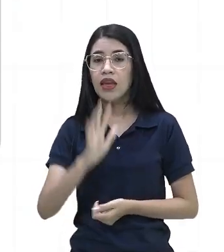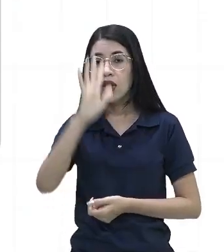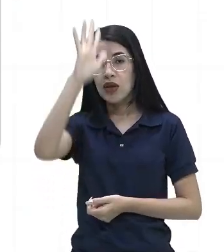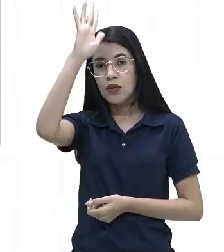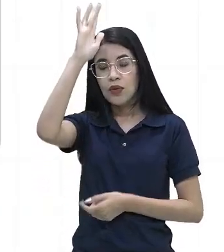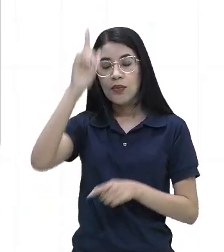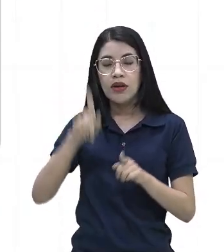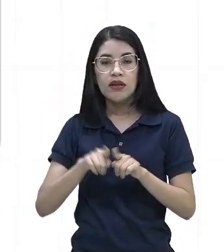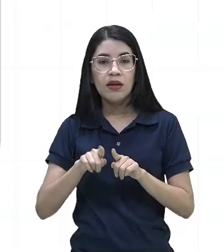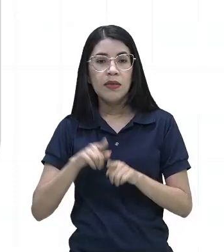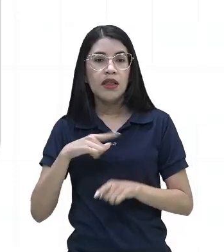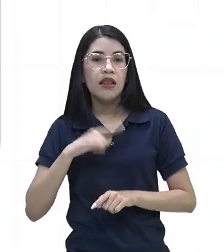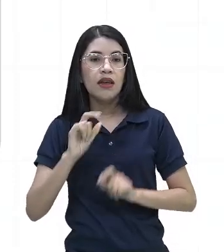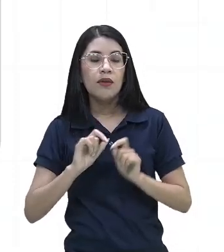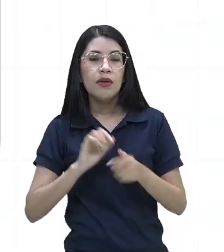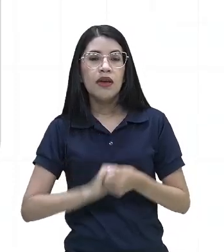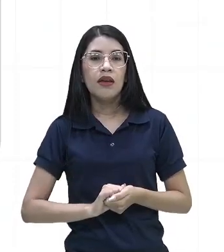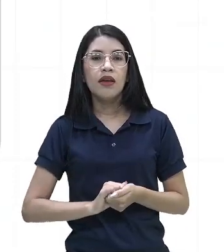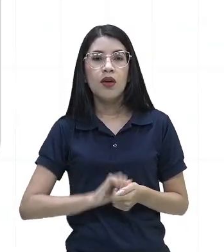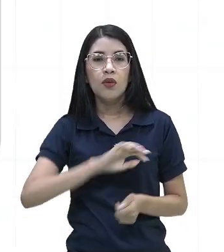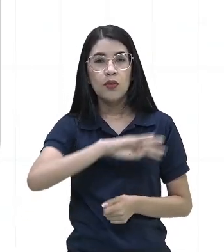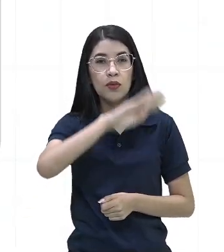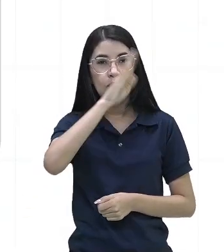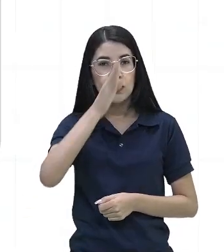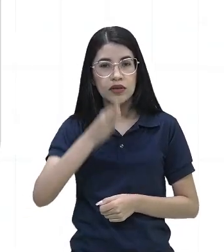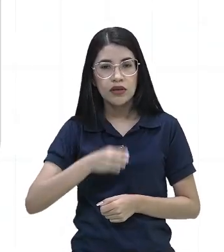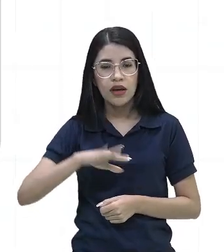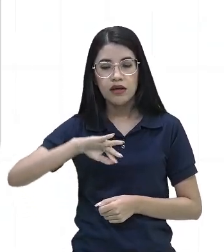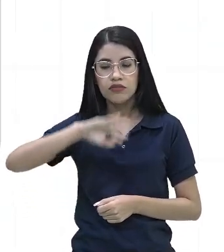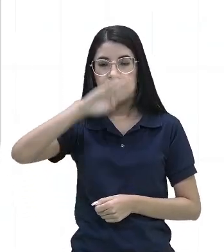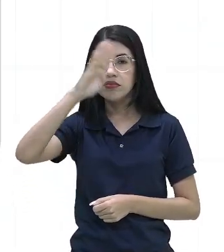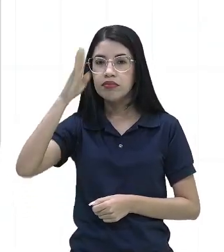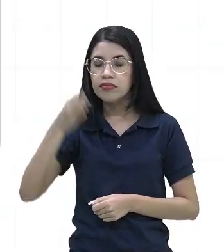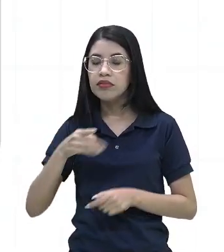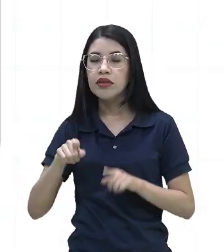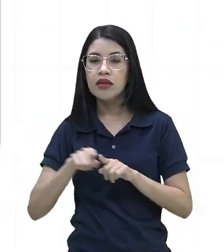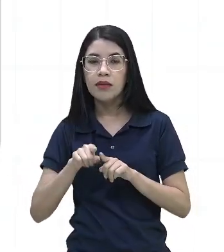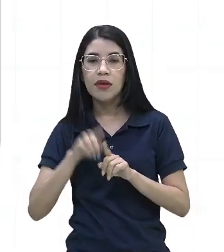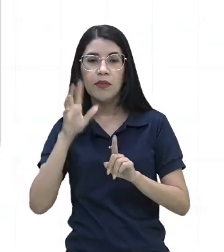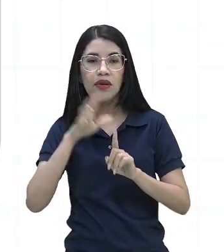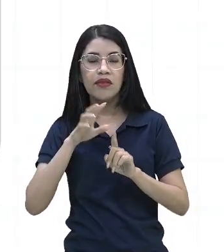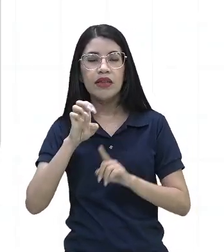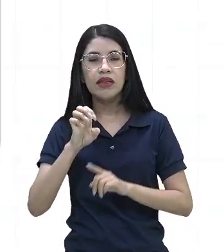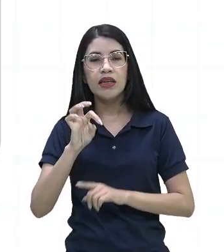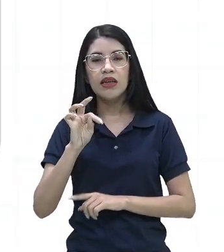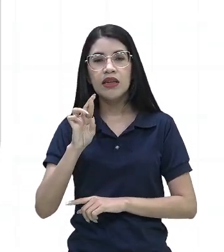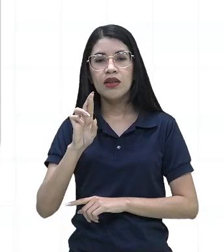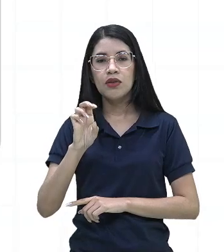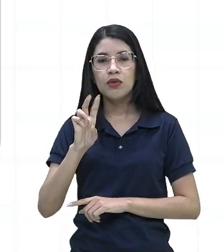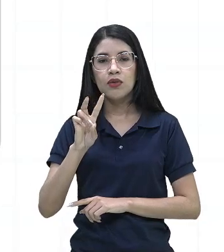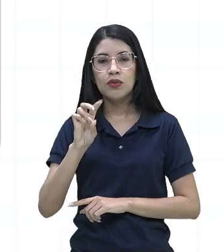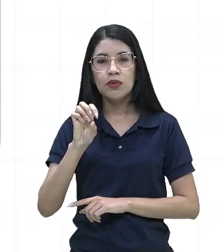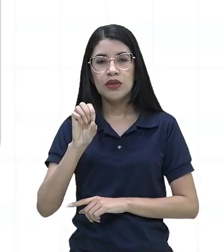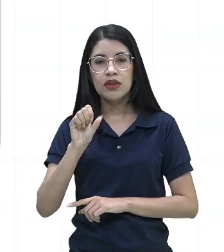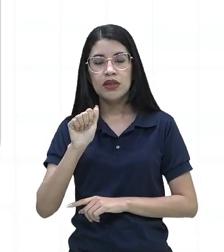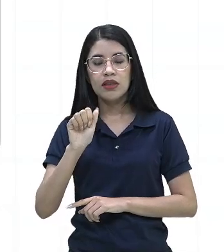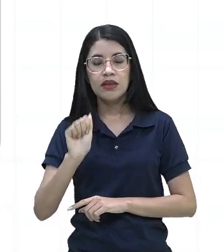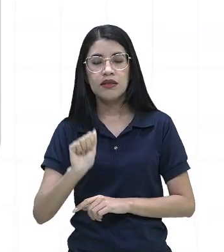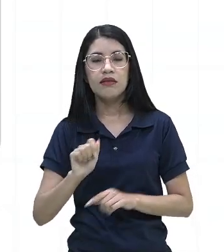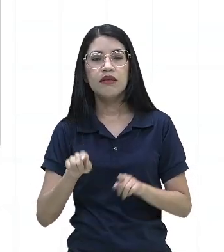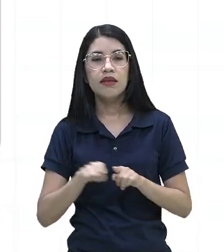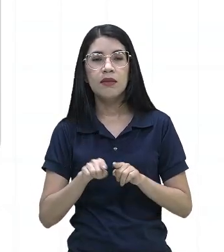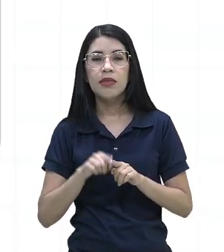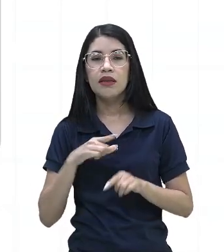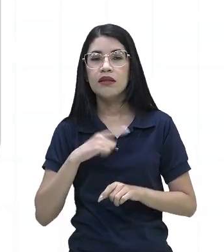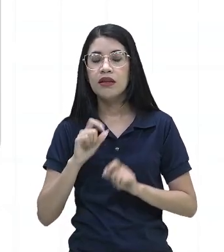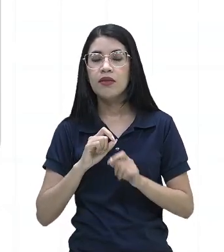essa questão aqui dos arcos plenos, que já foi uma influência etrusca, que vem trazer justamente essa